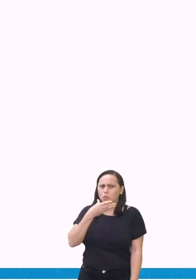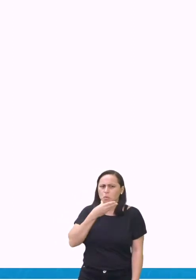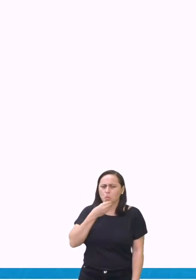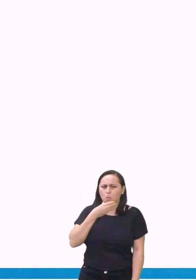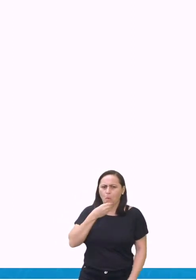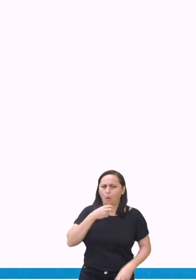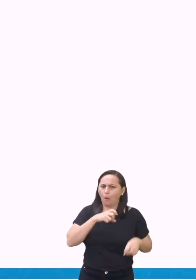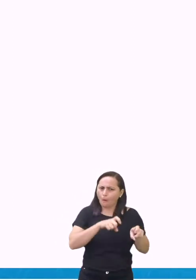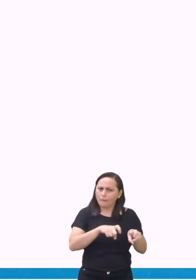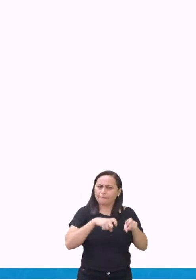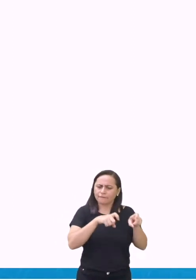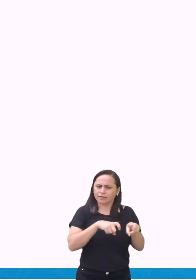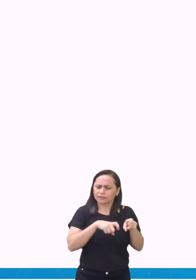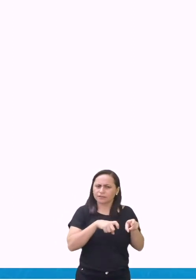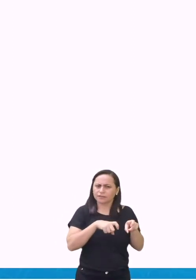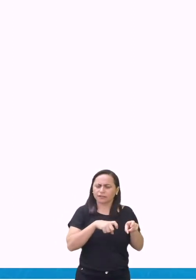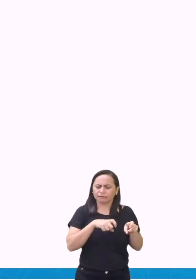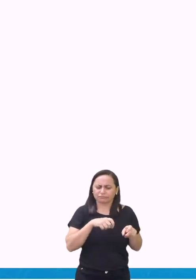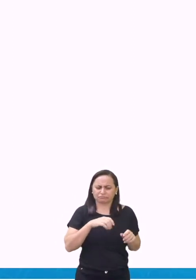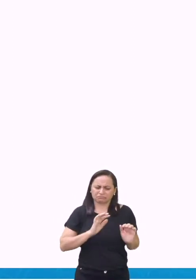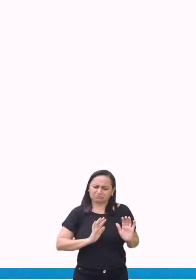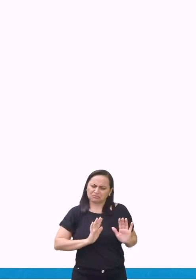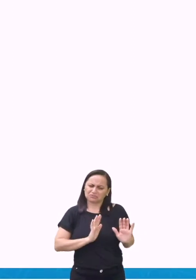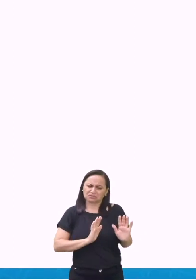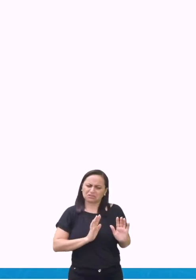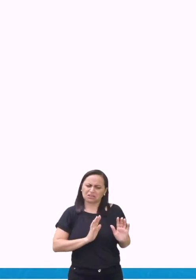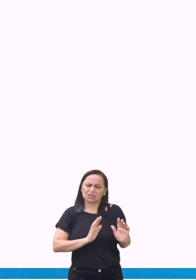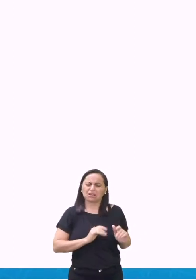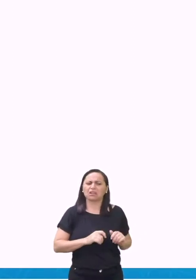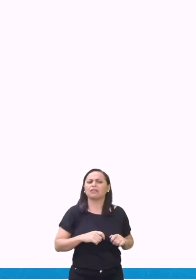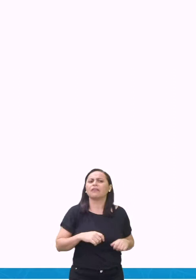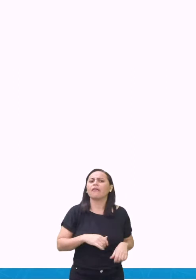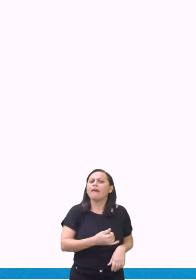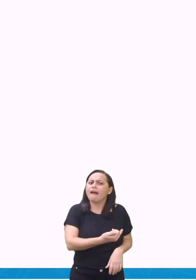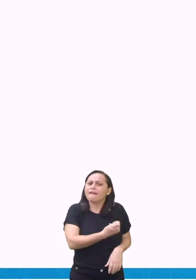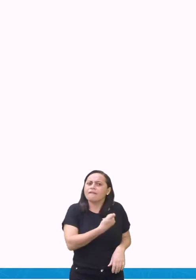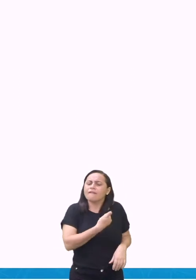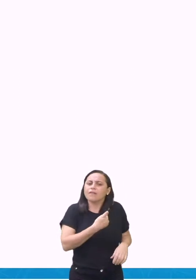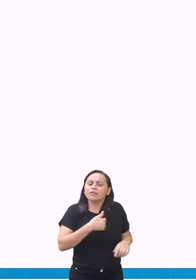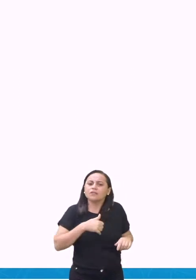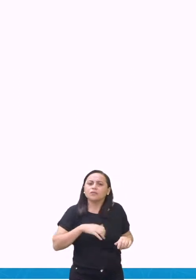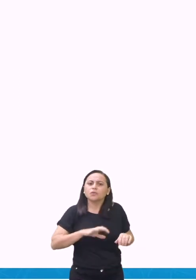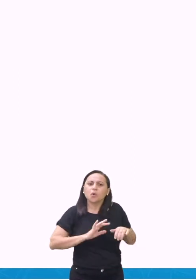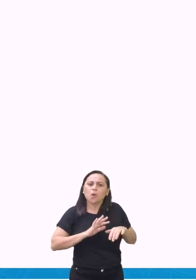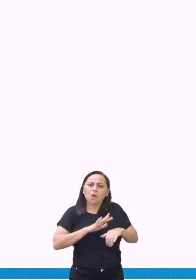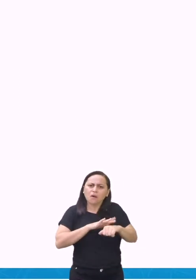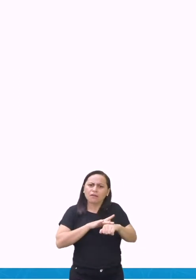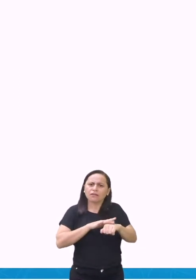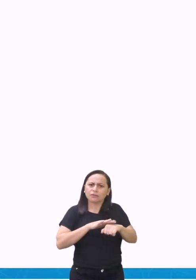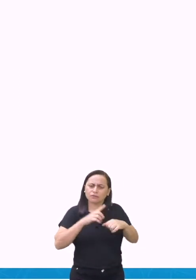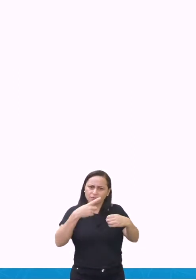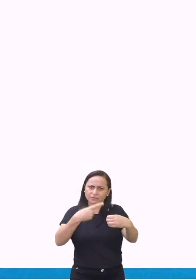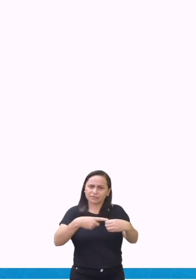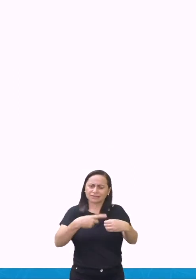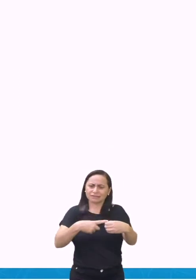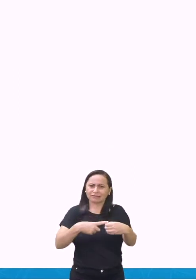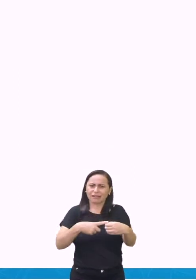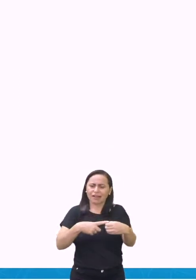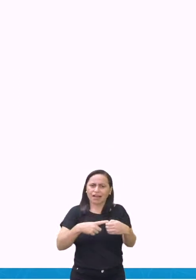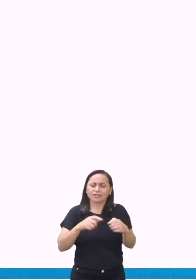Ele dizia que o vírus na cidade estava causando muitas mortes. Por isso